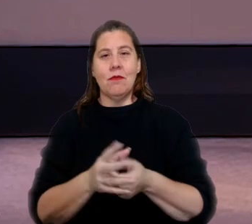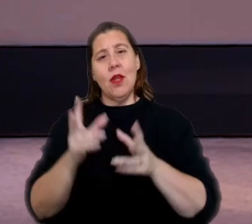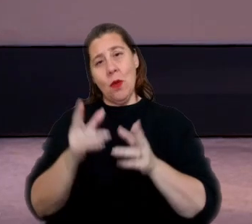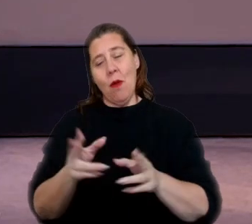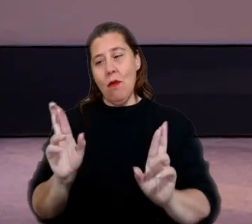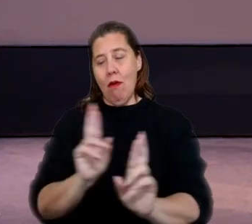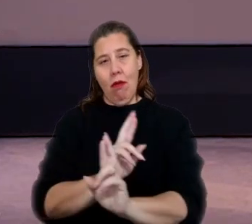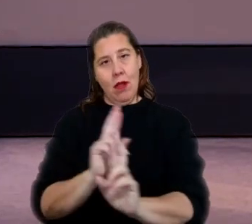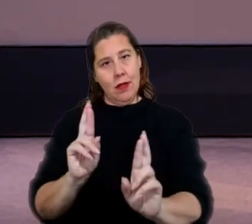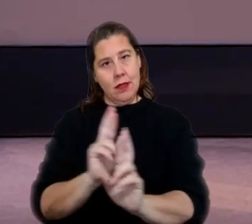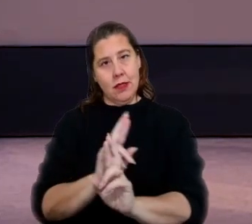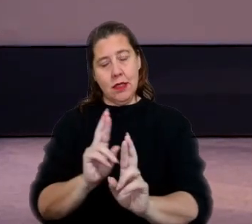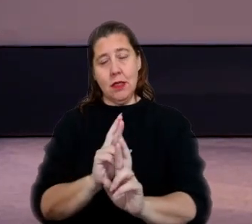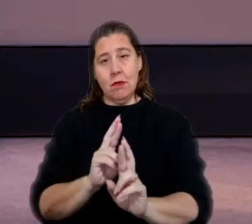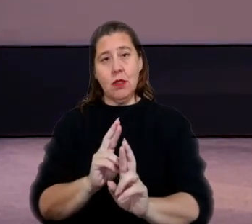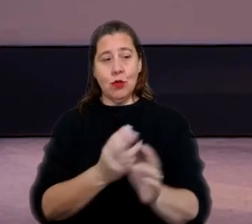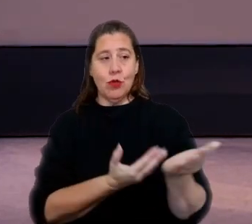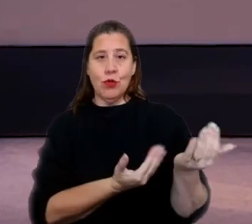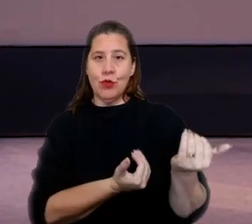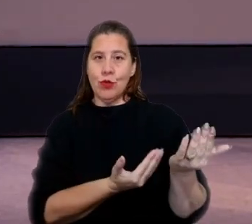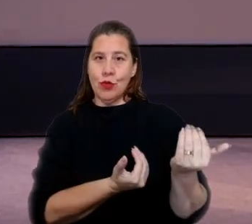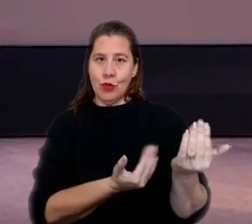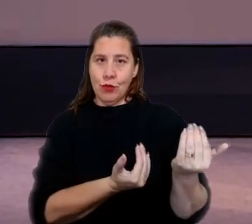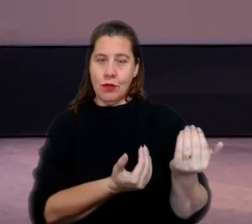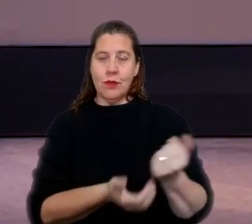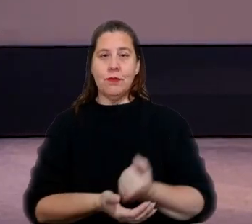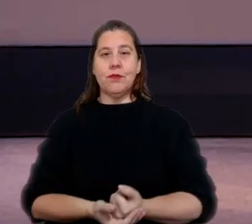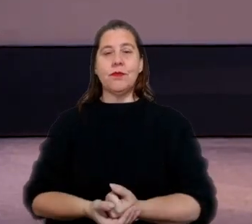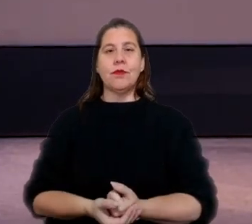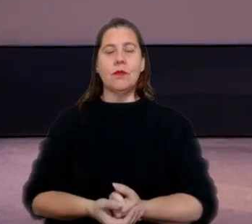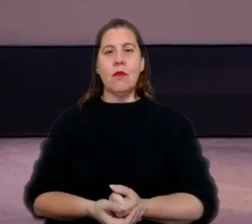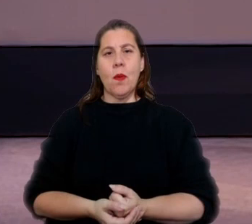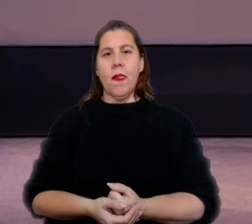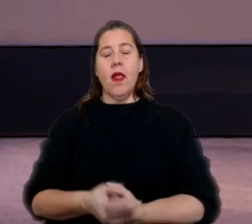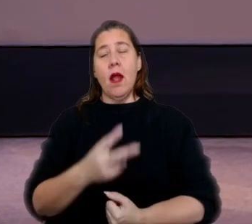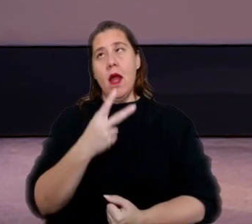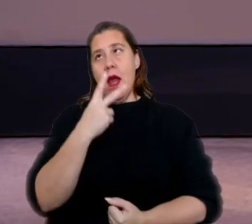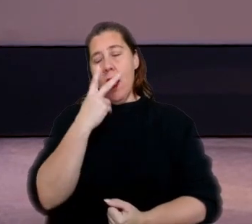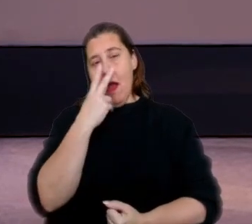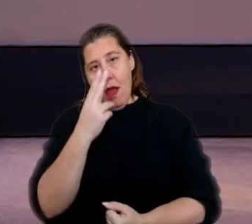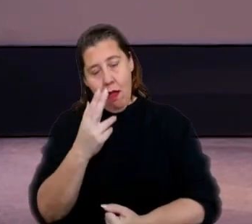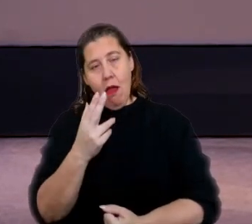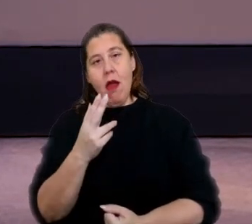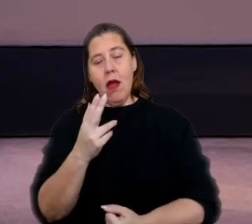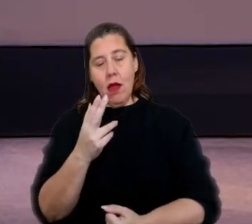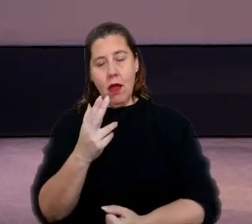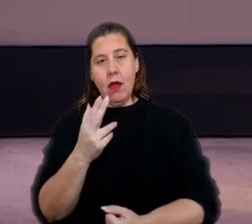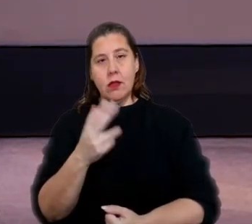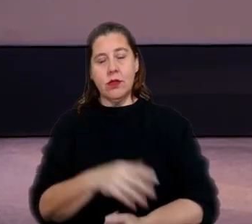tempo, como era o relacionamento entre os meninos, né? Acho que uma das coisas